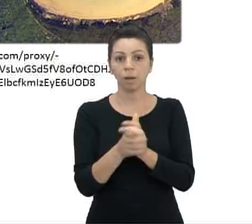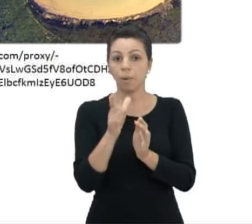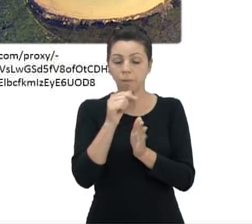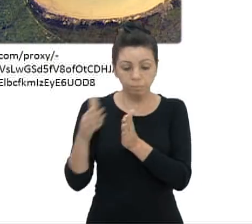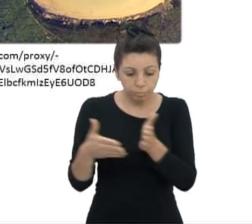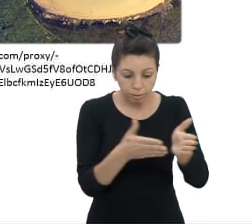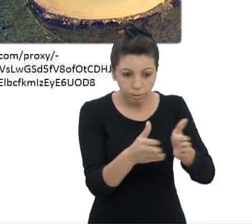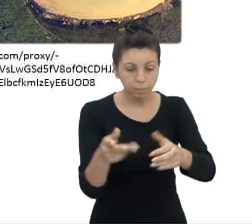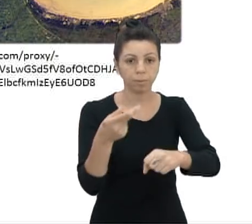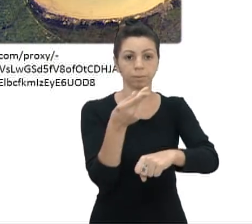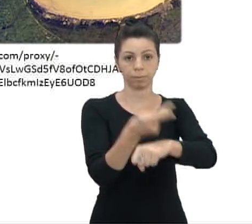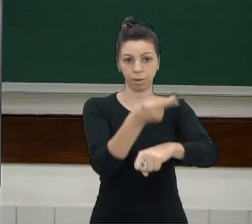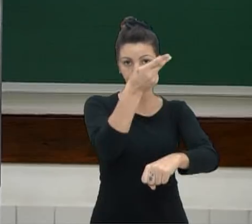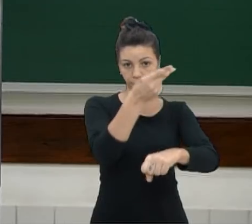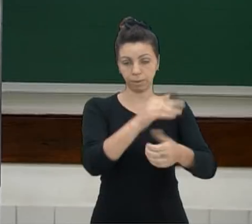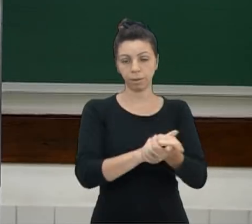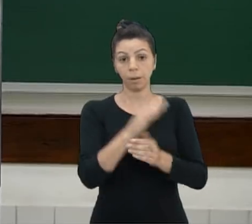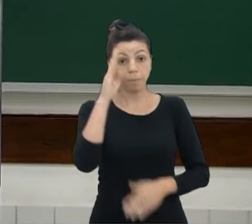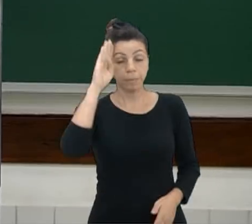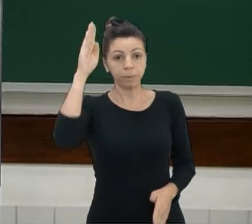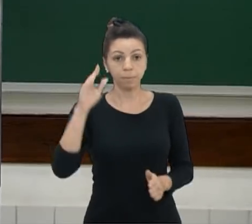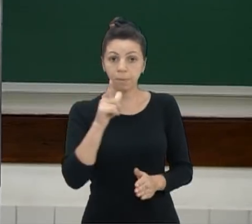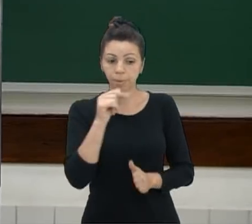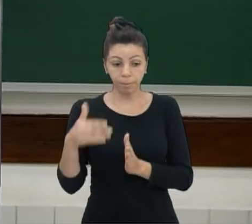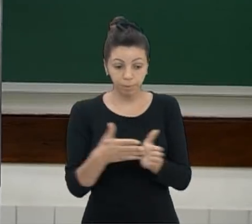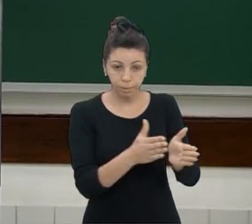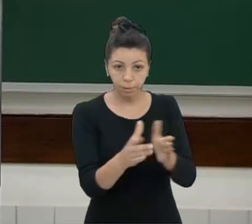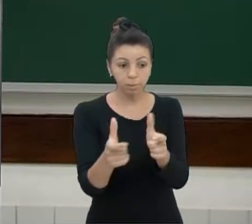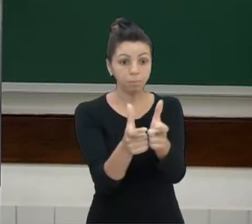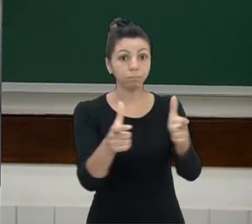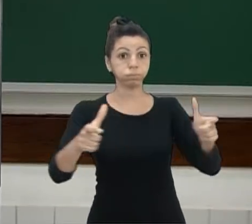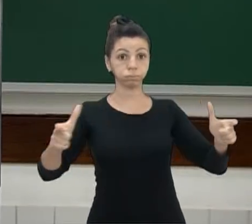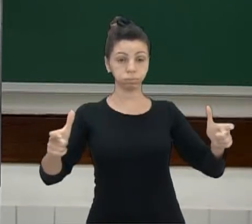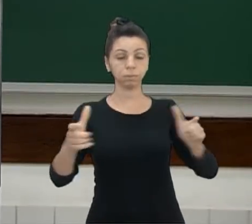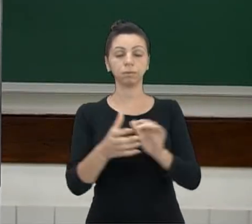rio dessa grande bacia hidrográfica, que